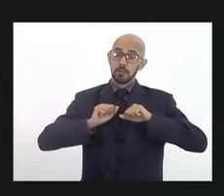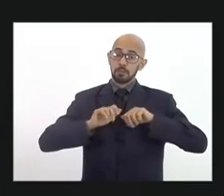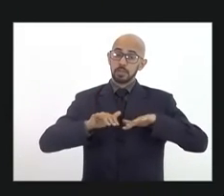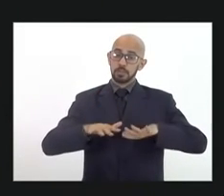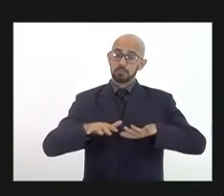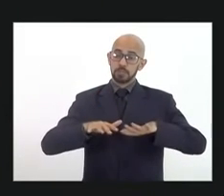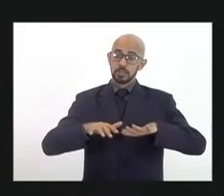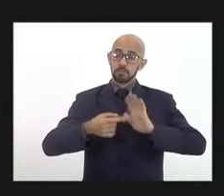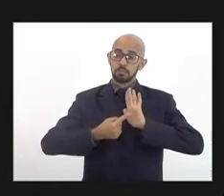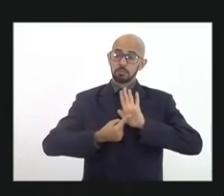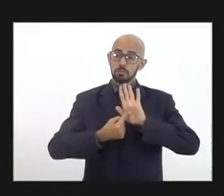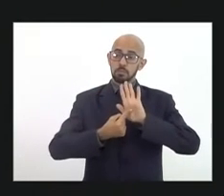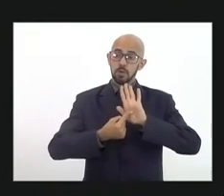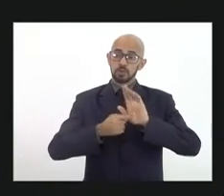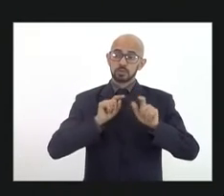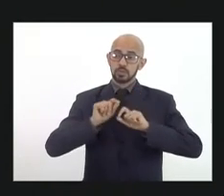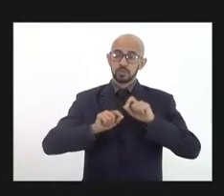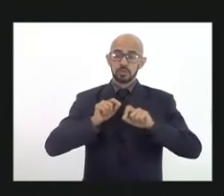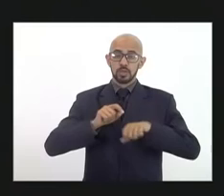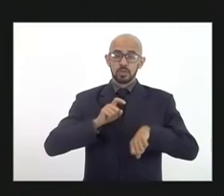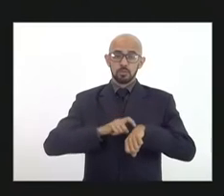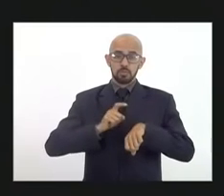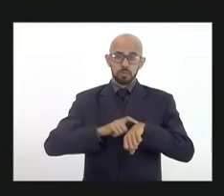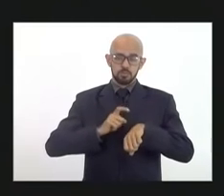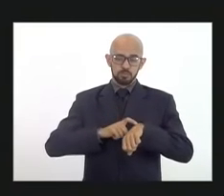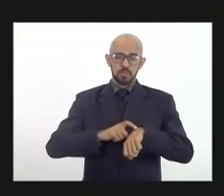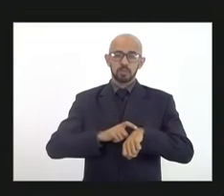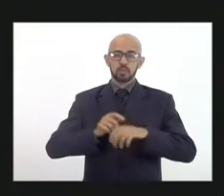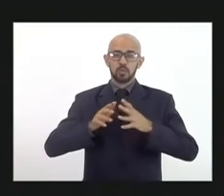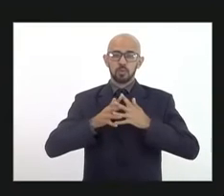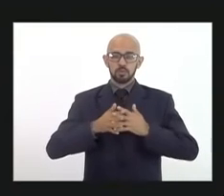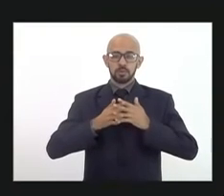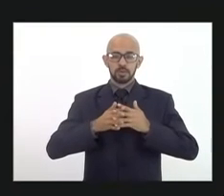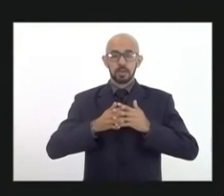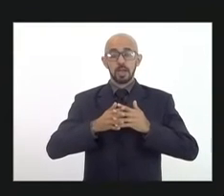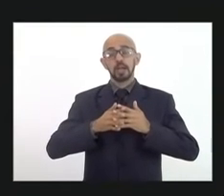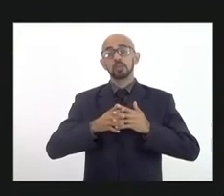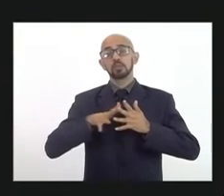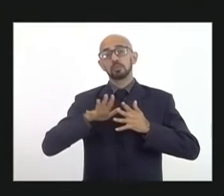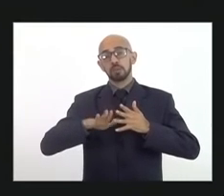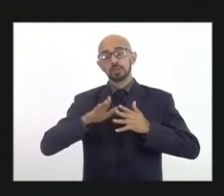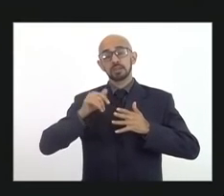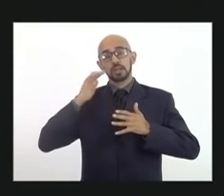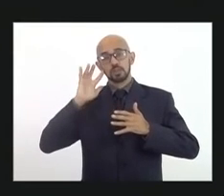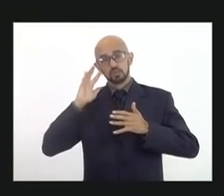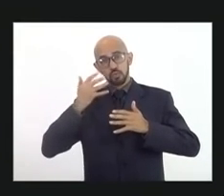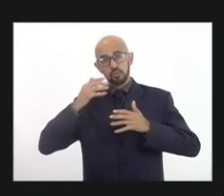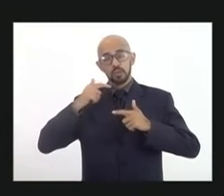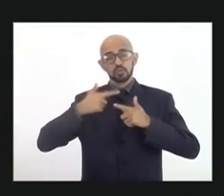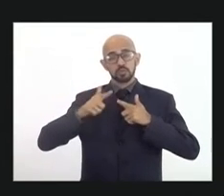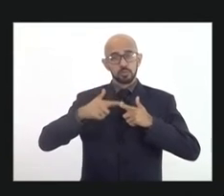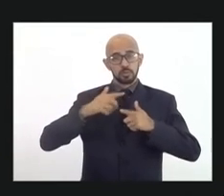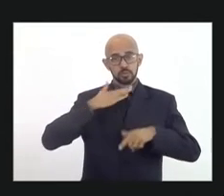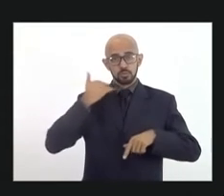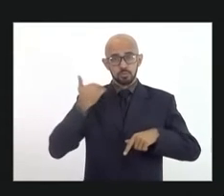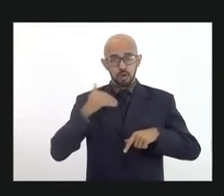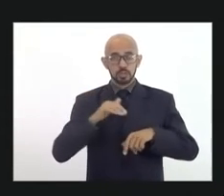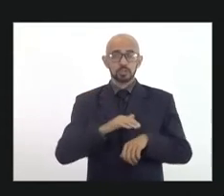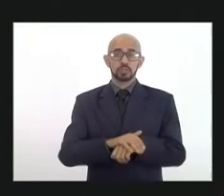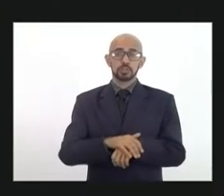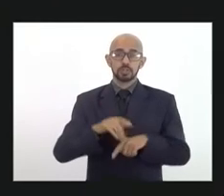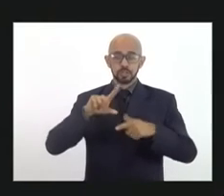aí momentos aí de um momento mais auspicioso, né, no sentido da queda aí de contaminações e mortes. Um outro ponto que eu apontei,